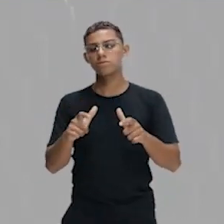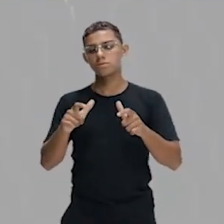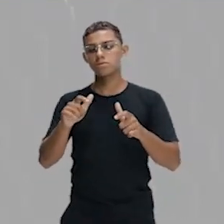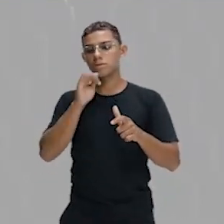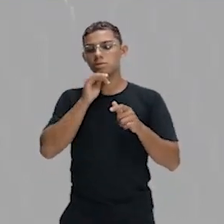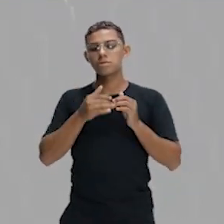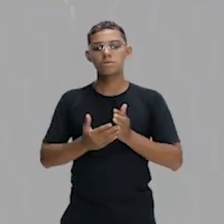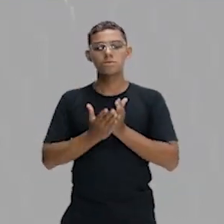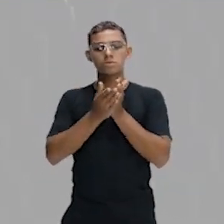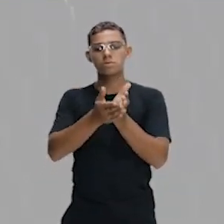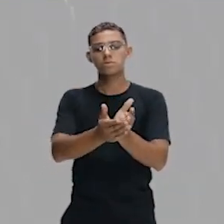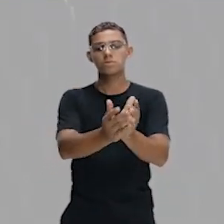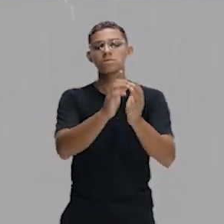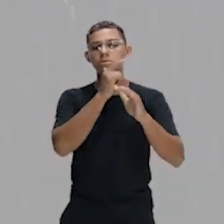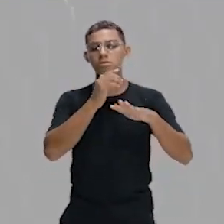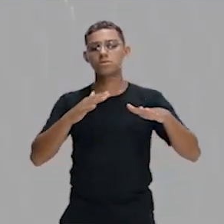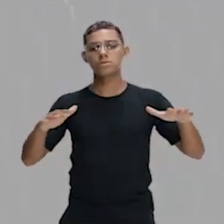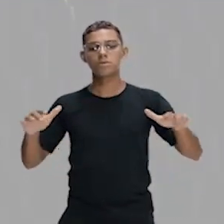marítimas.